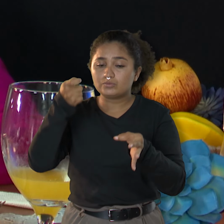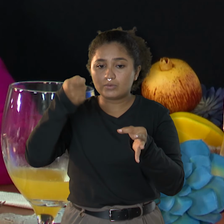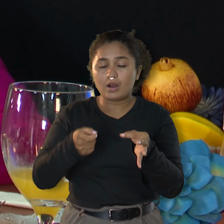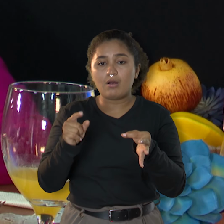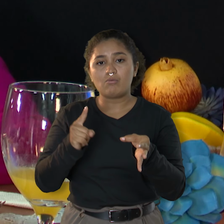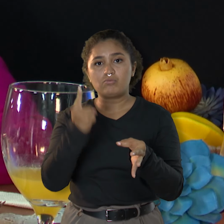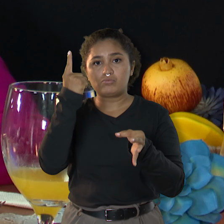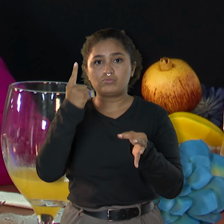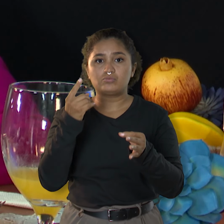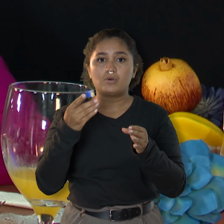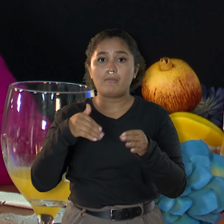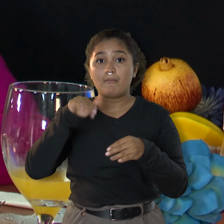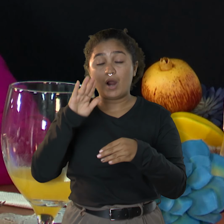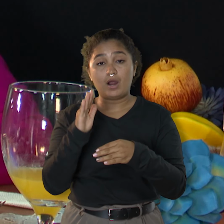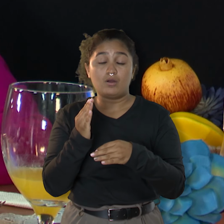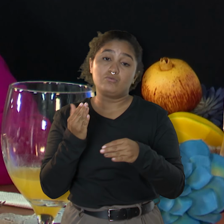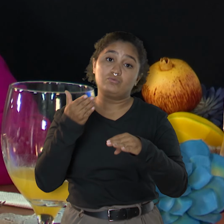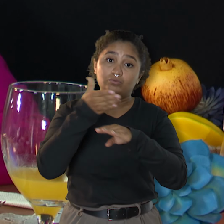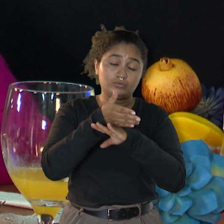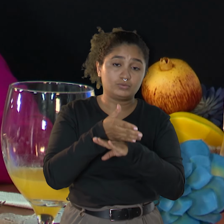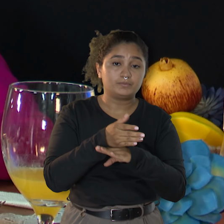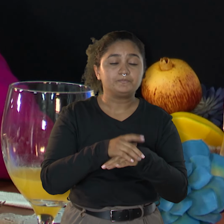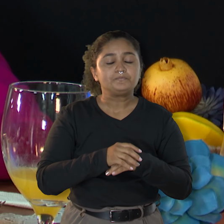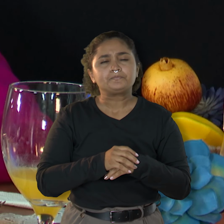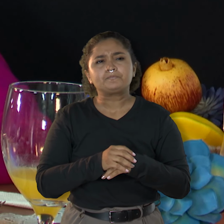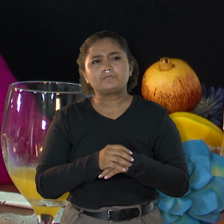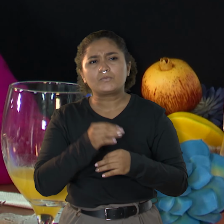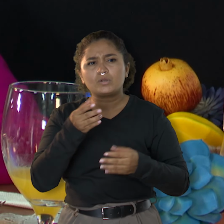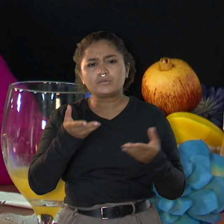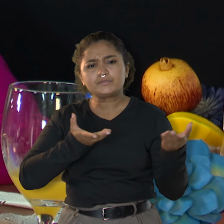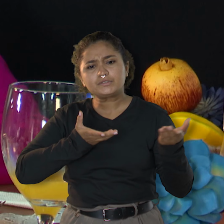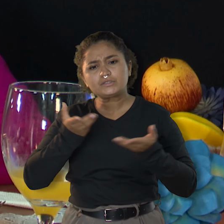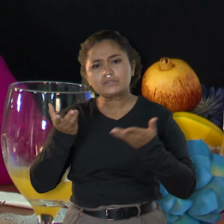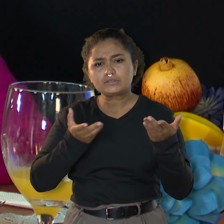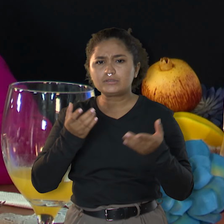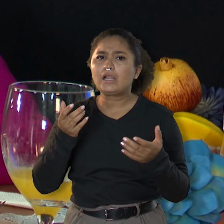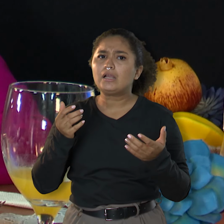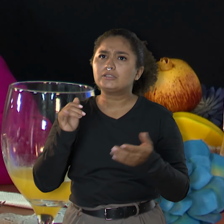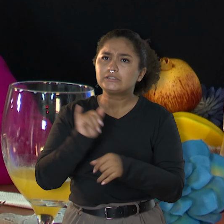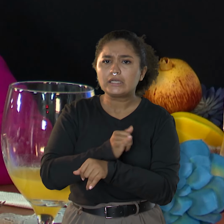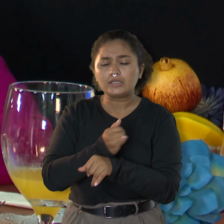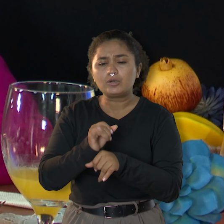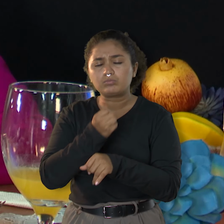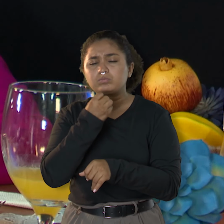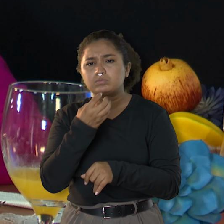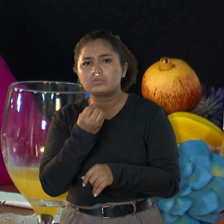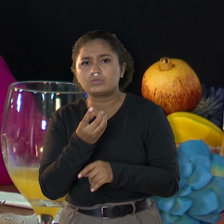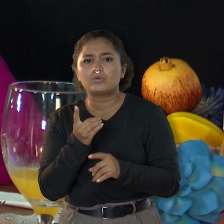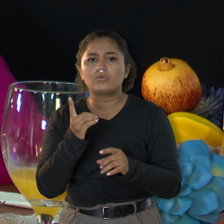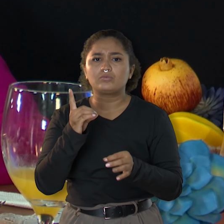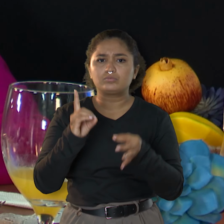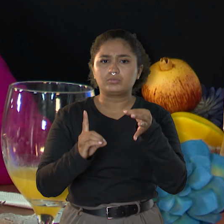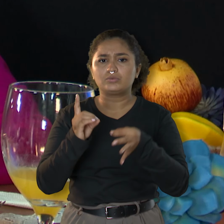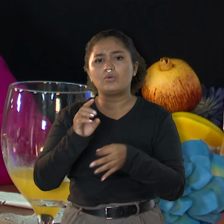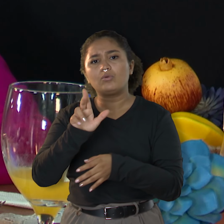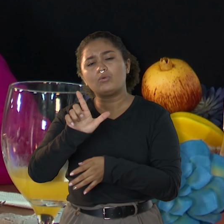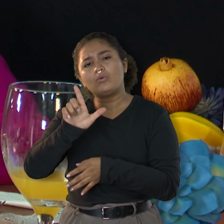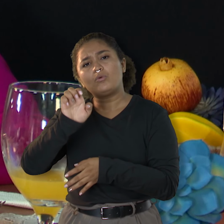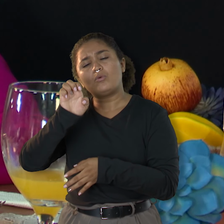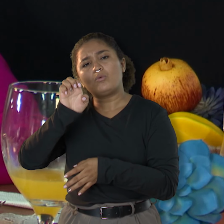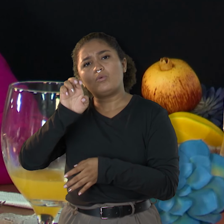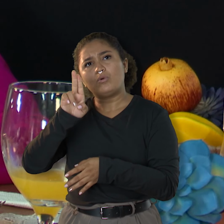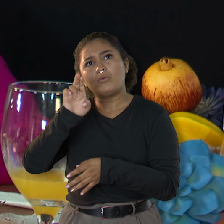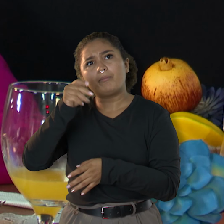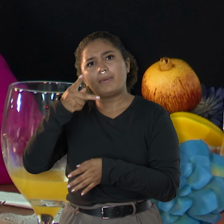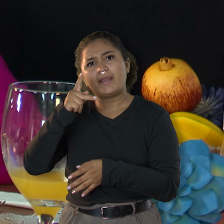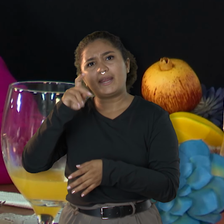entrou. E o servidor, com aquela... Isso foi uma estratégia muito bacana do desembargador Lupercino, e eles conseguiram... E